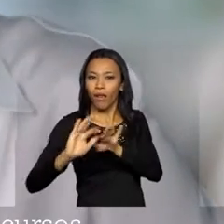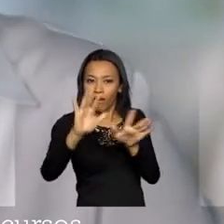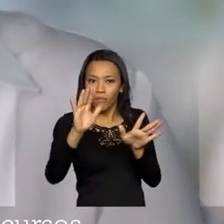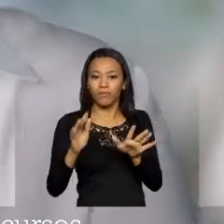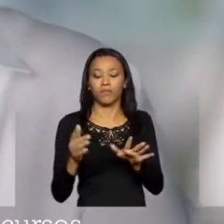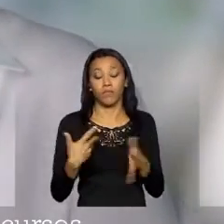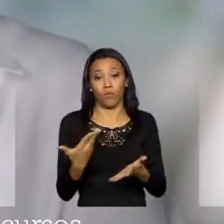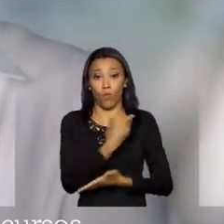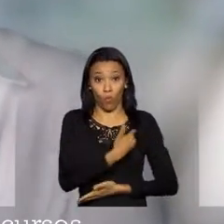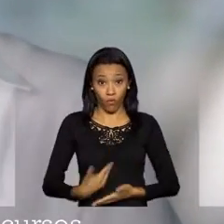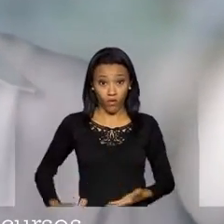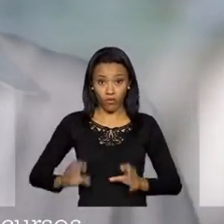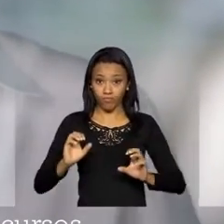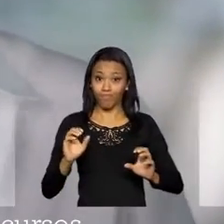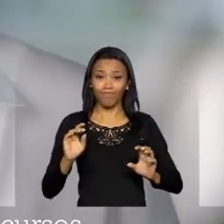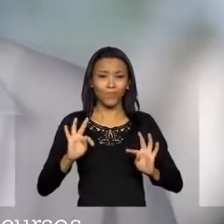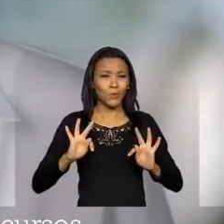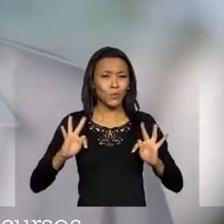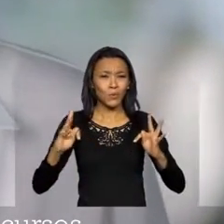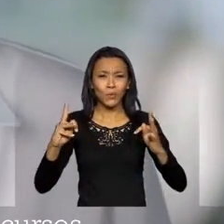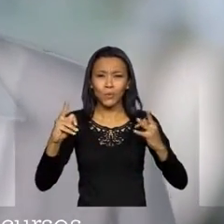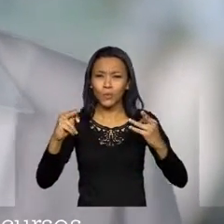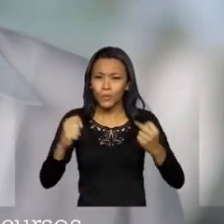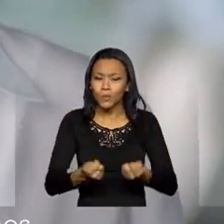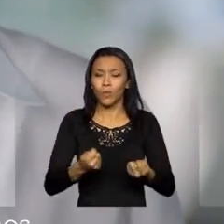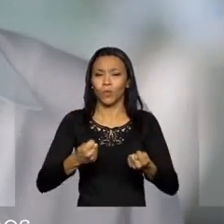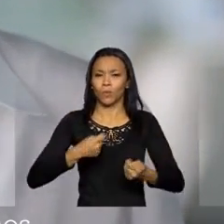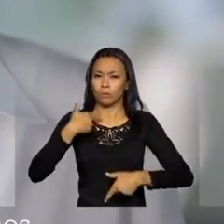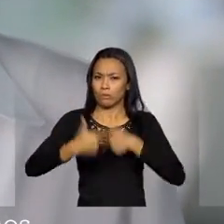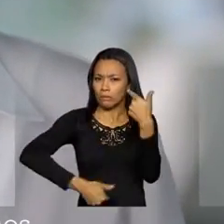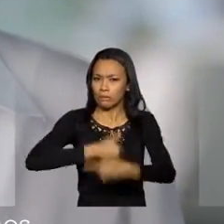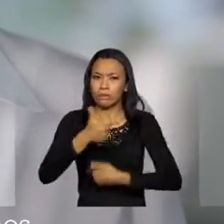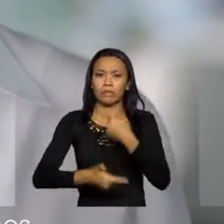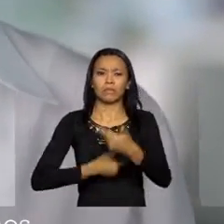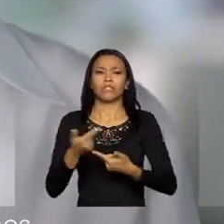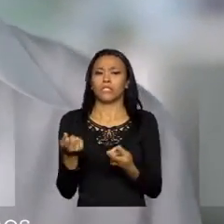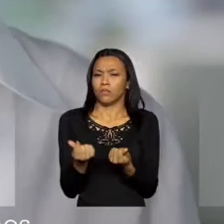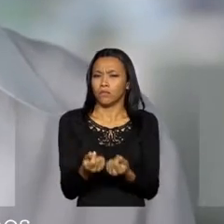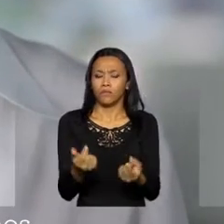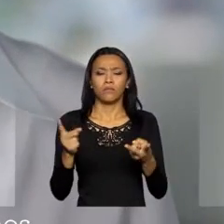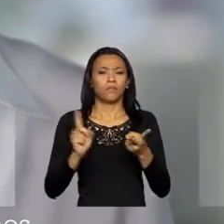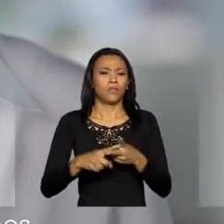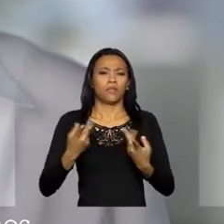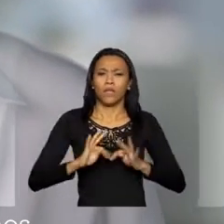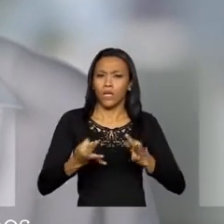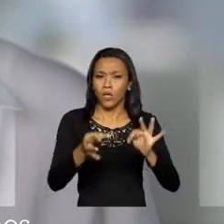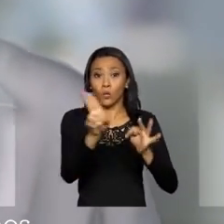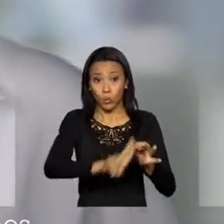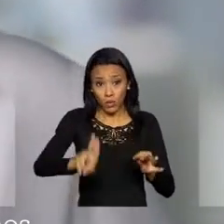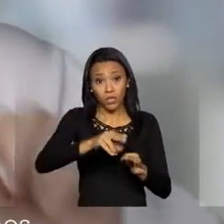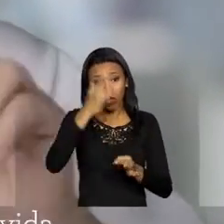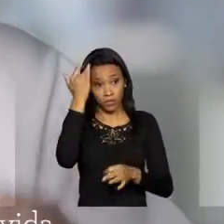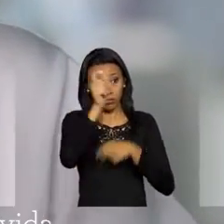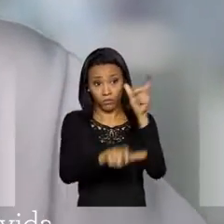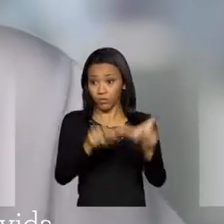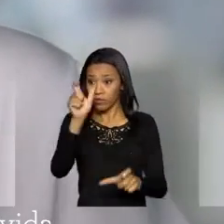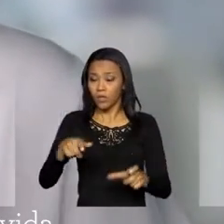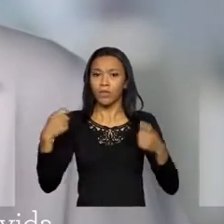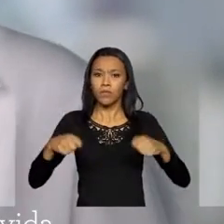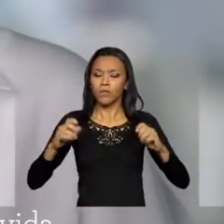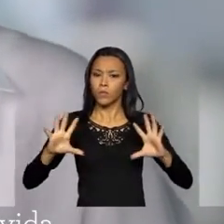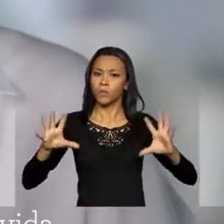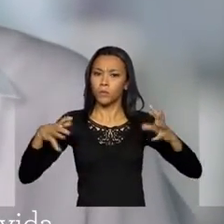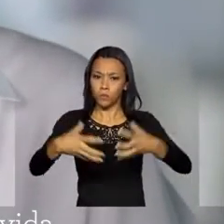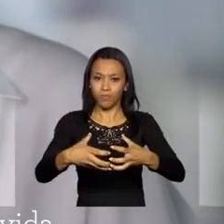governo está colocando todos os recursos financeiros tecnológicos e humanos necessários